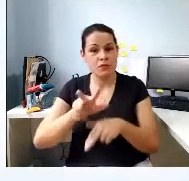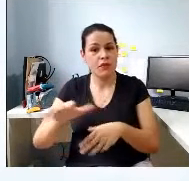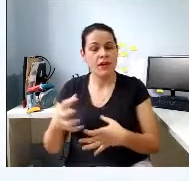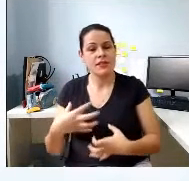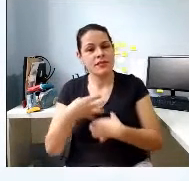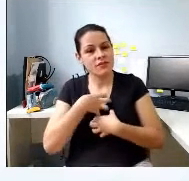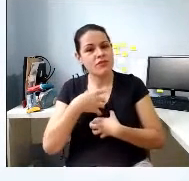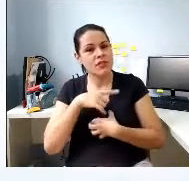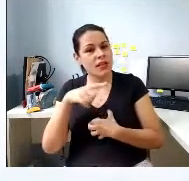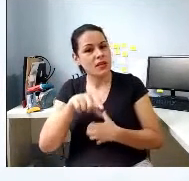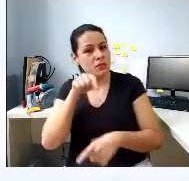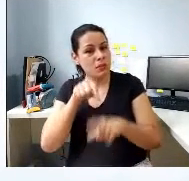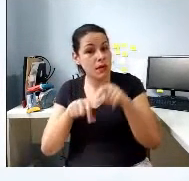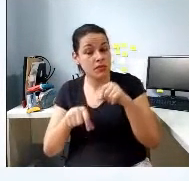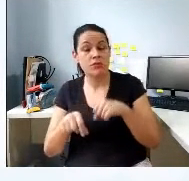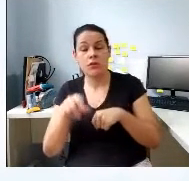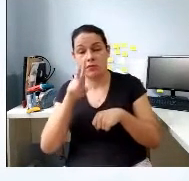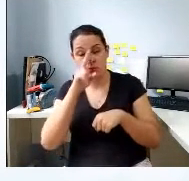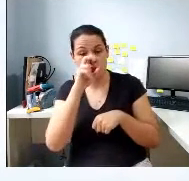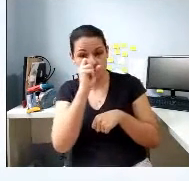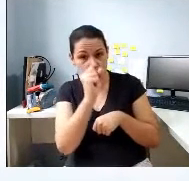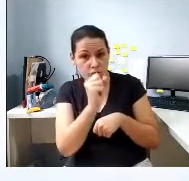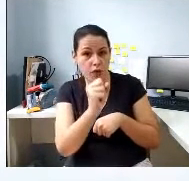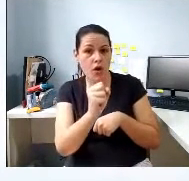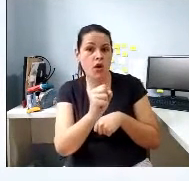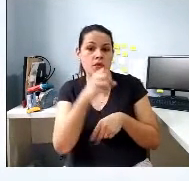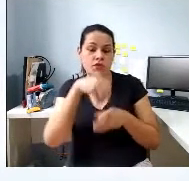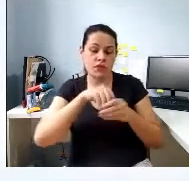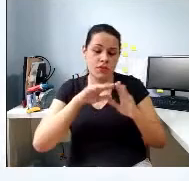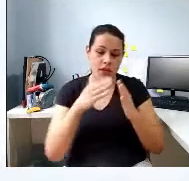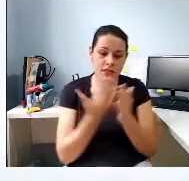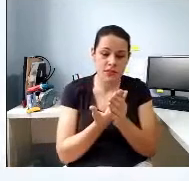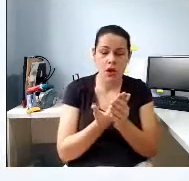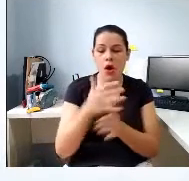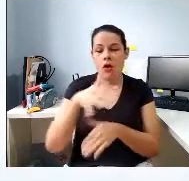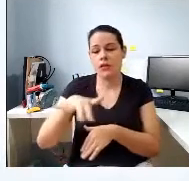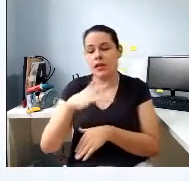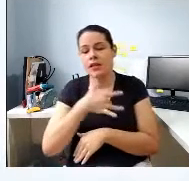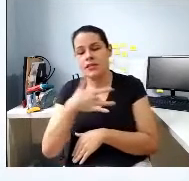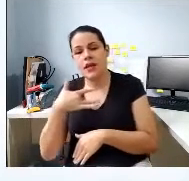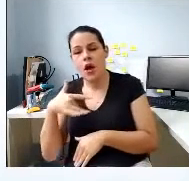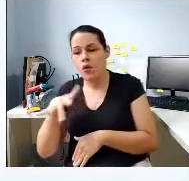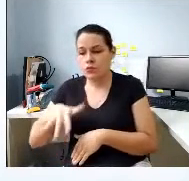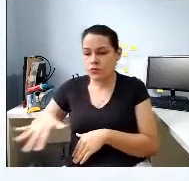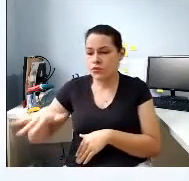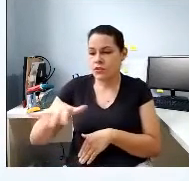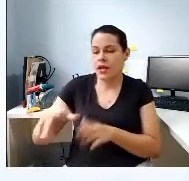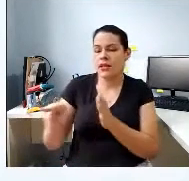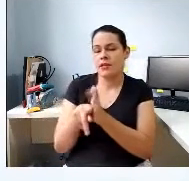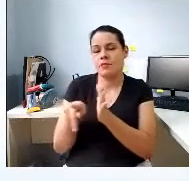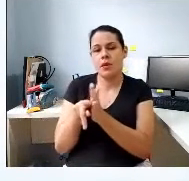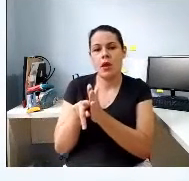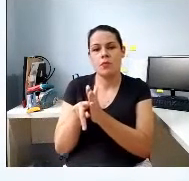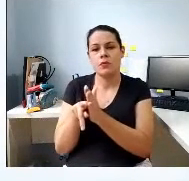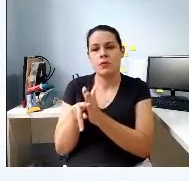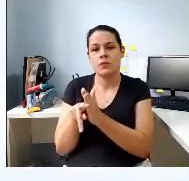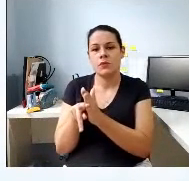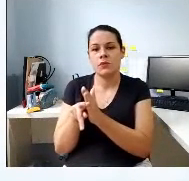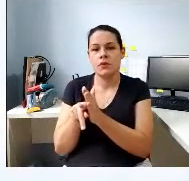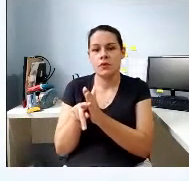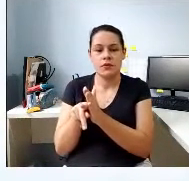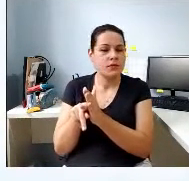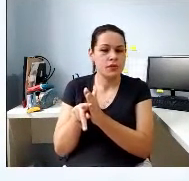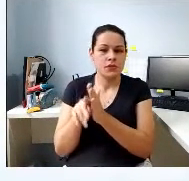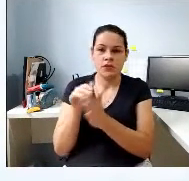escolhas muito na questão ali da escola, na questão da saúde, na questão do arruamento, né,